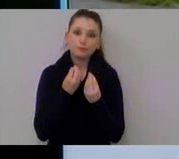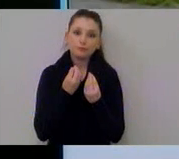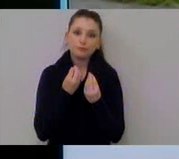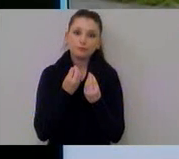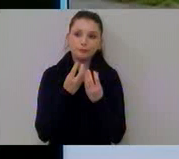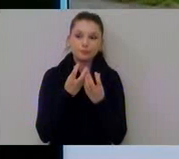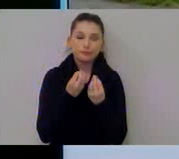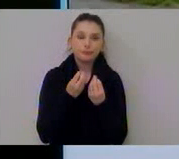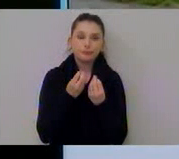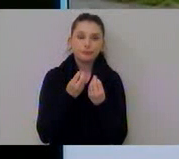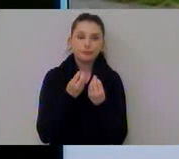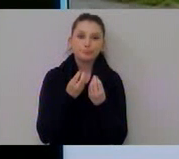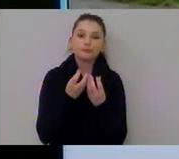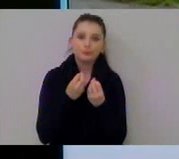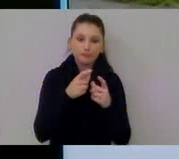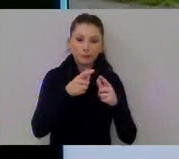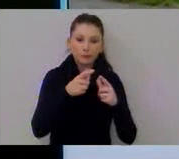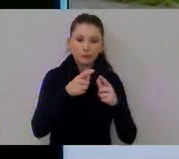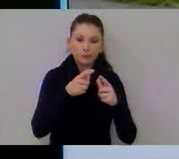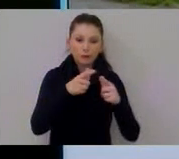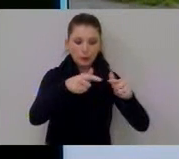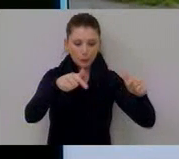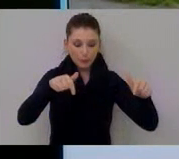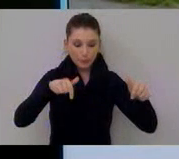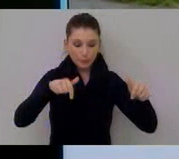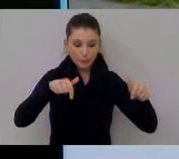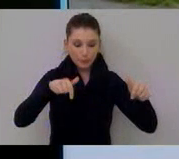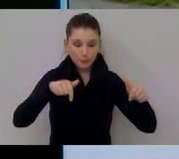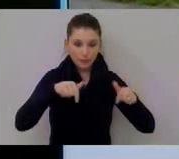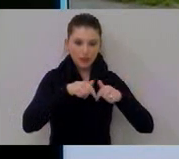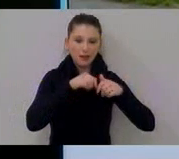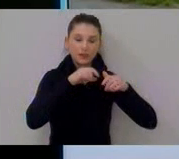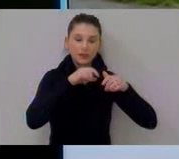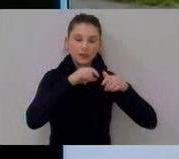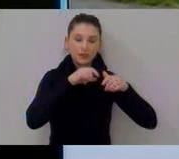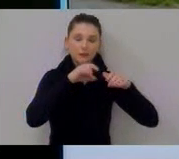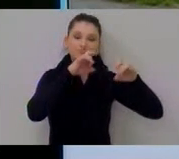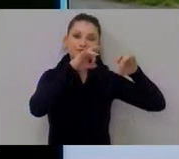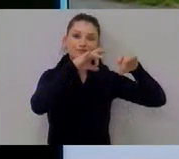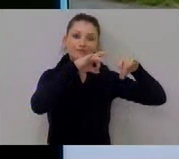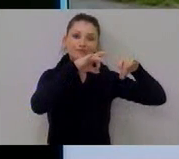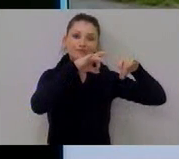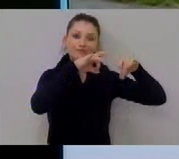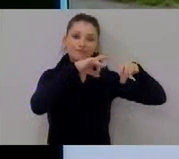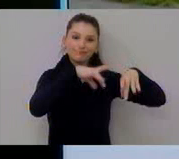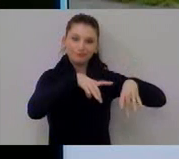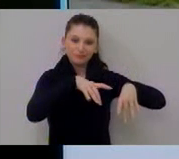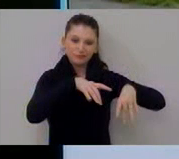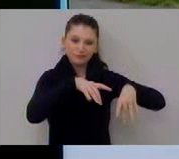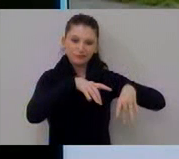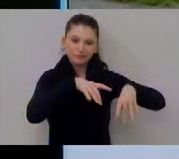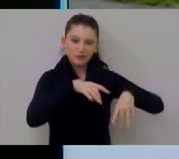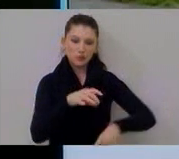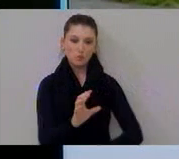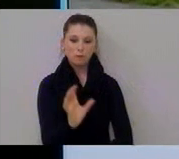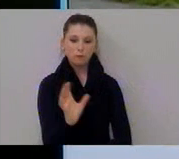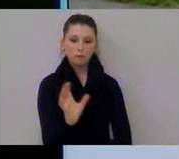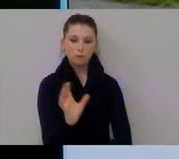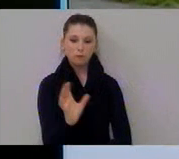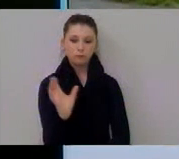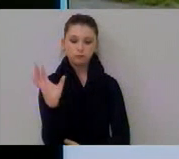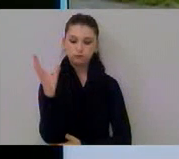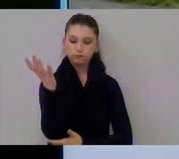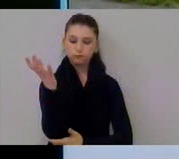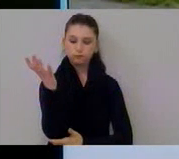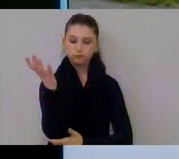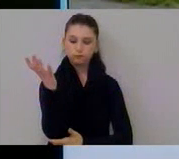mesmo, gente. Mas vocês podem observar pelas